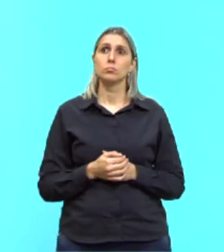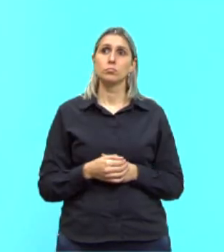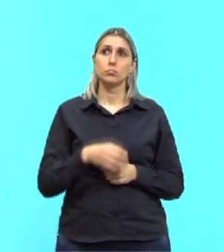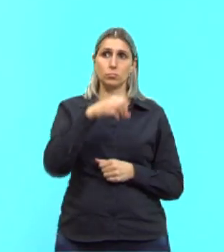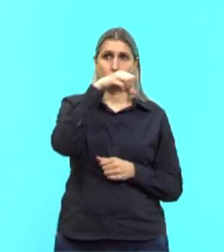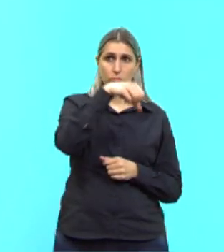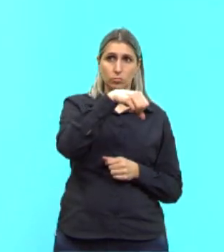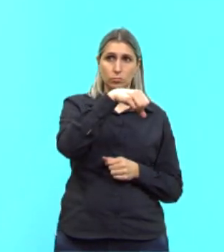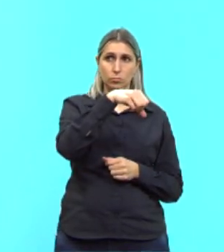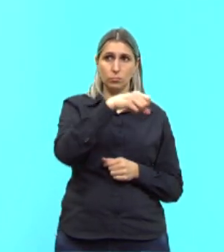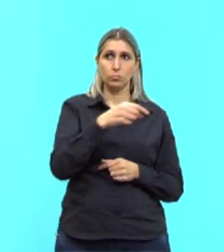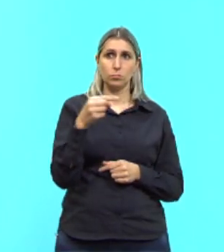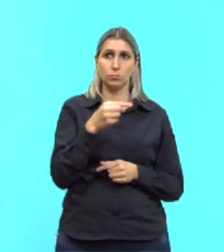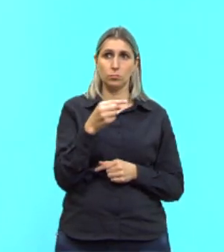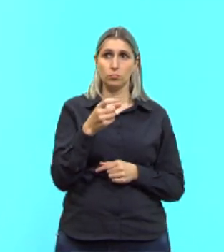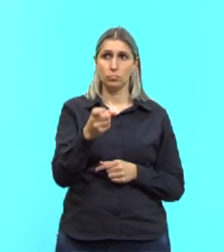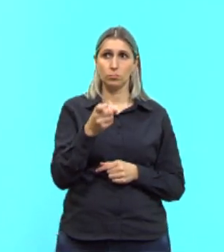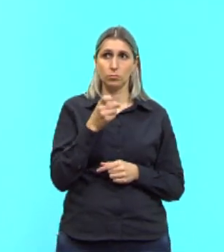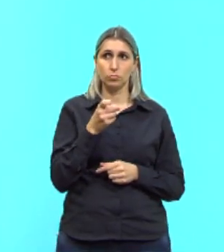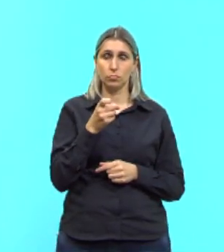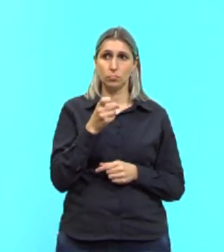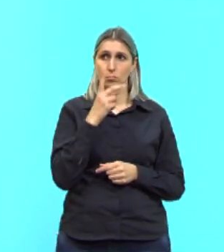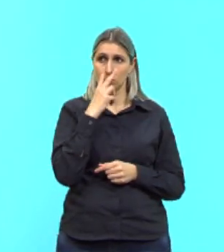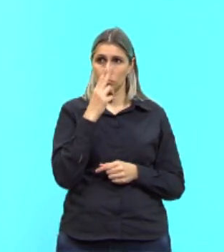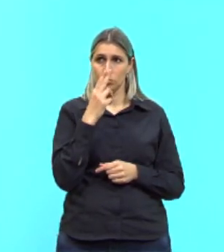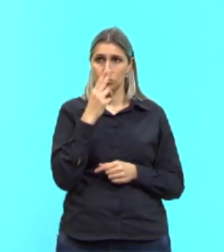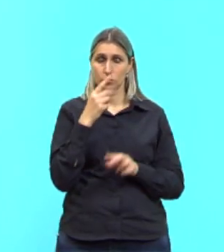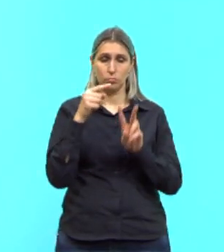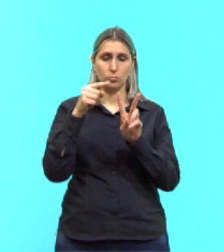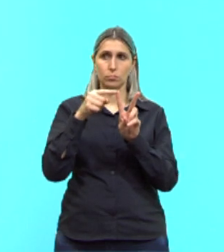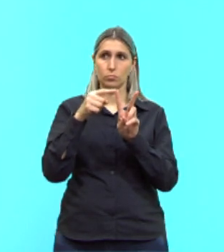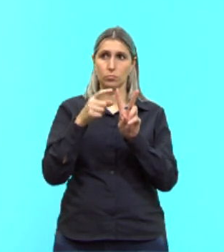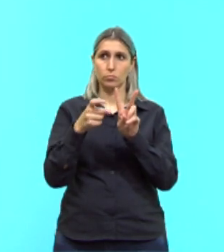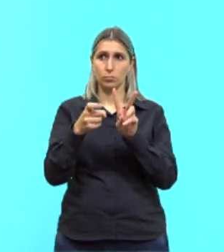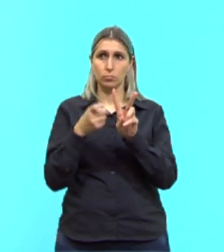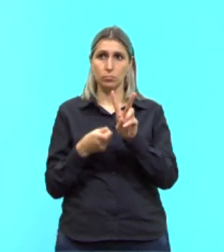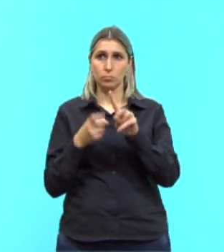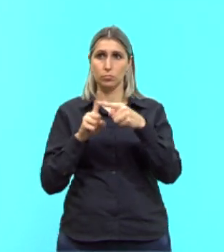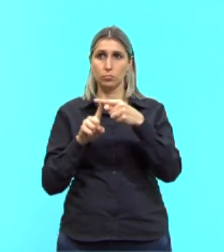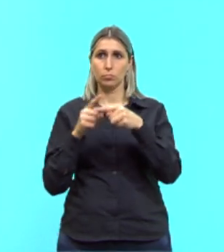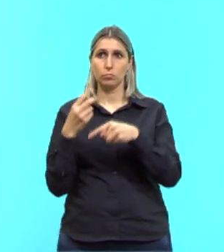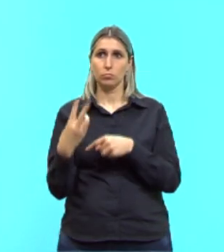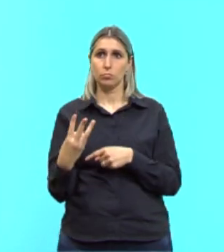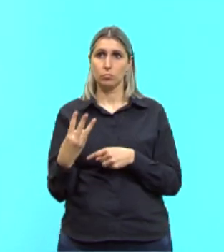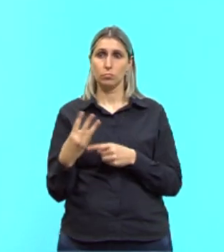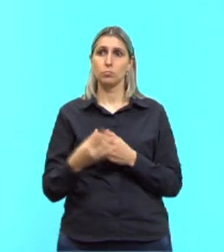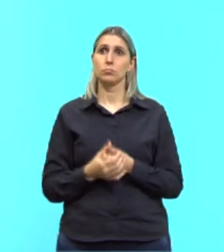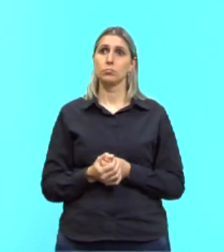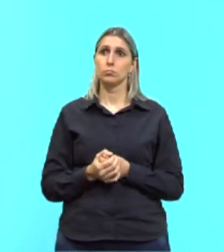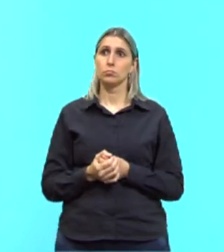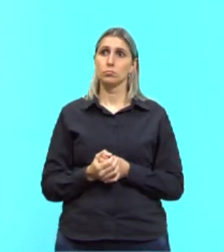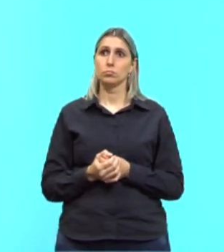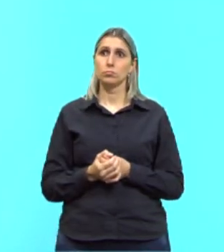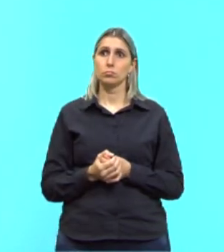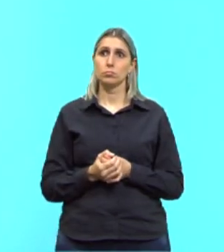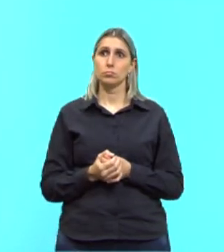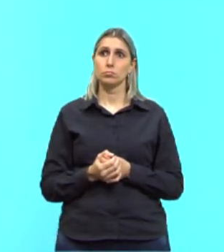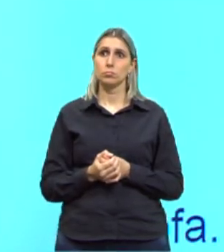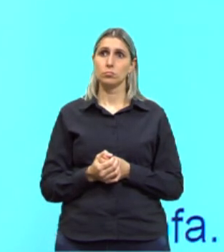9 menos x igual à raiz de x mais 3. Deixa eu tomar uma